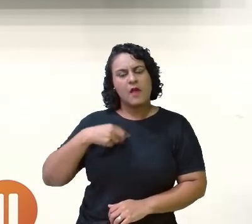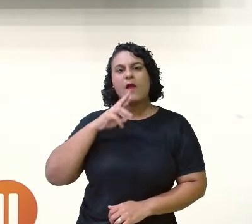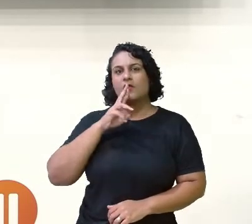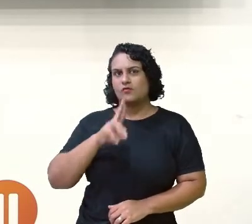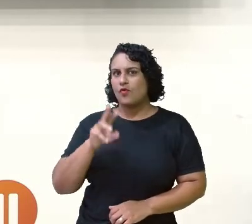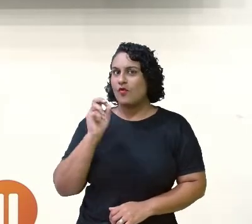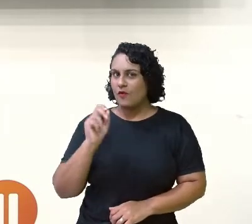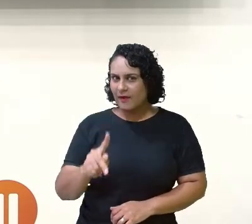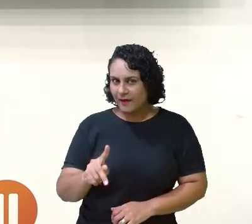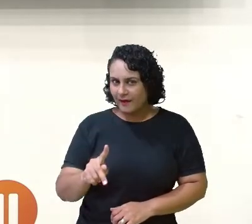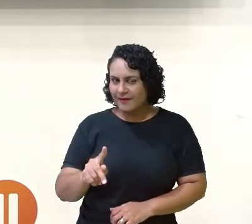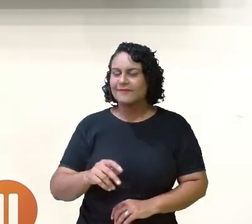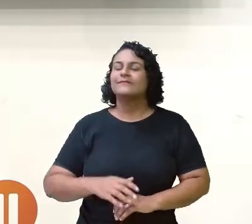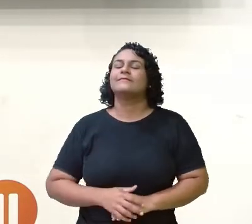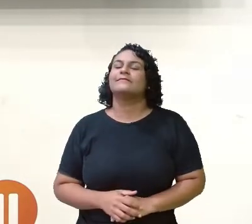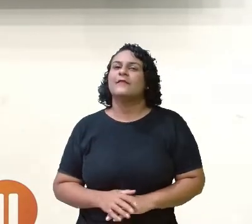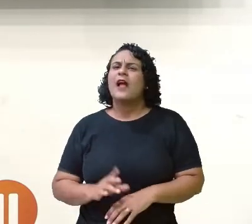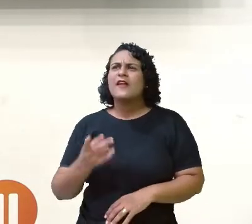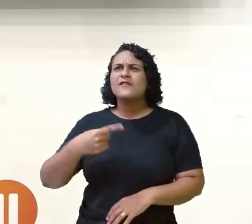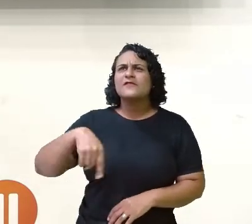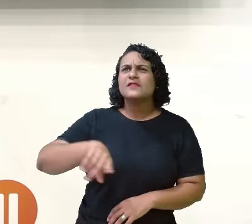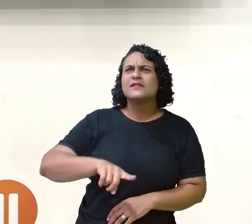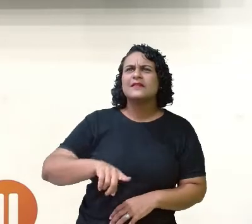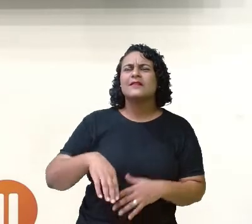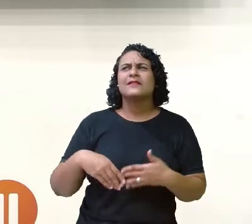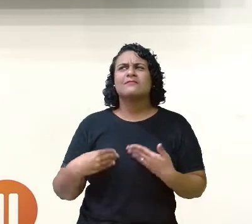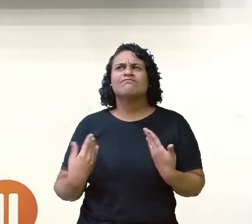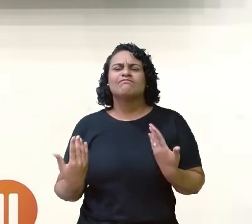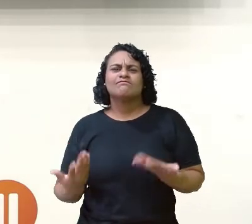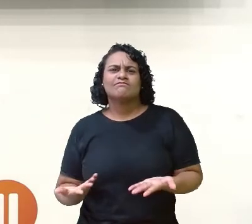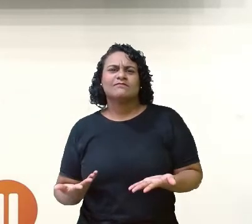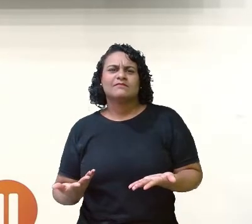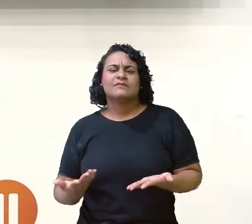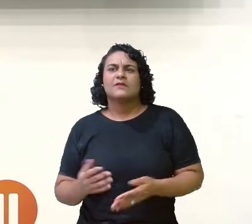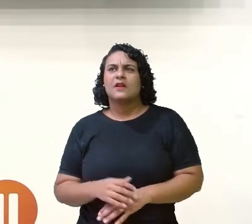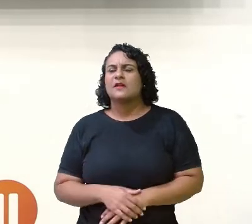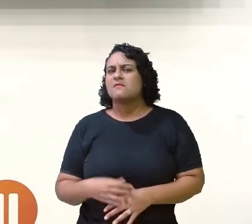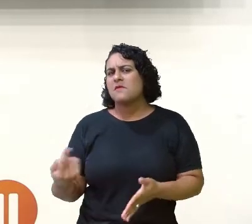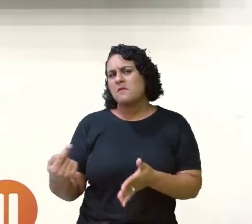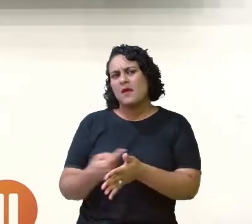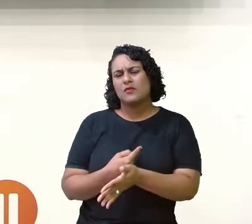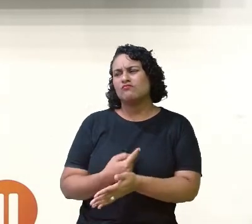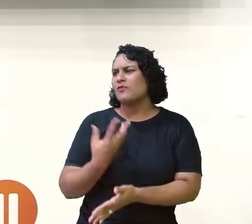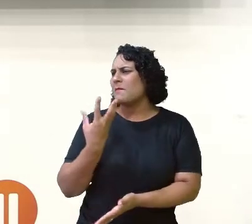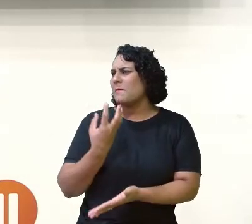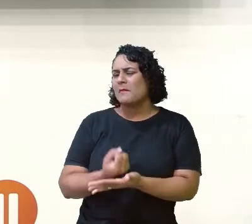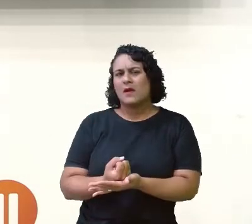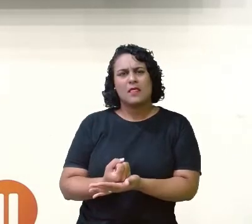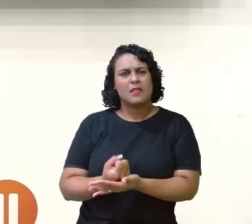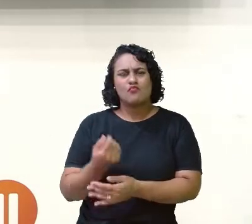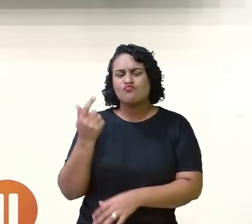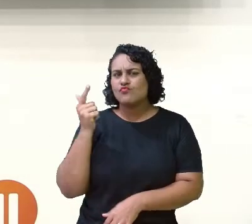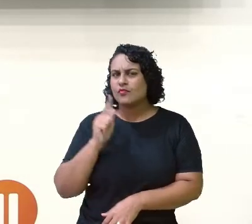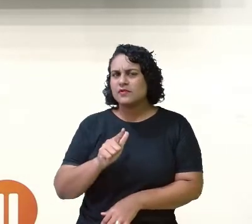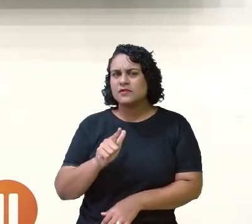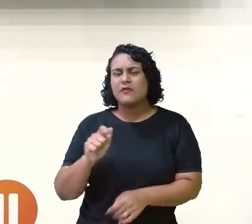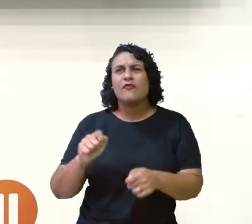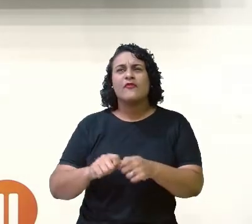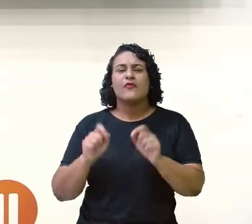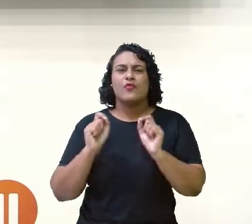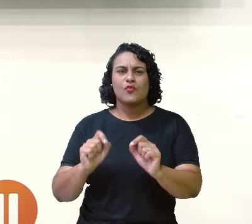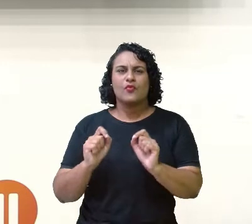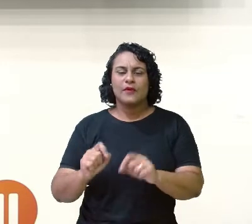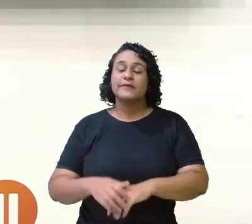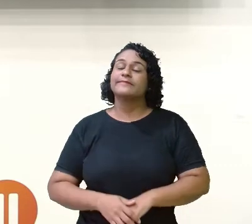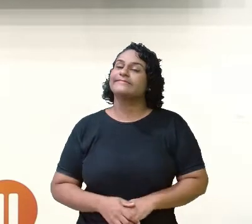beleza? Tranquilo até aí, professora? Mas eu não consegui baixar o aplicativo. O que é que eu faço?